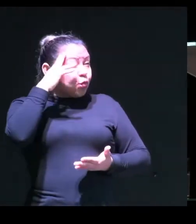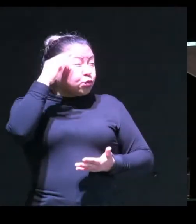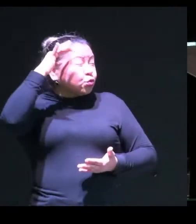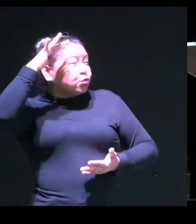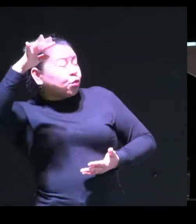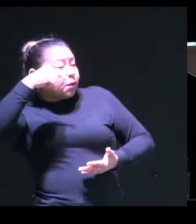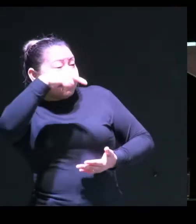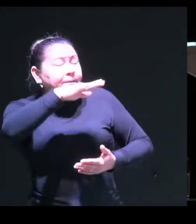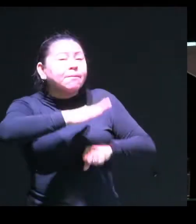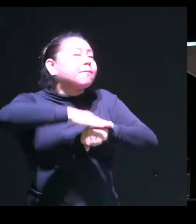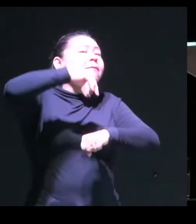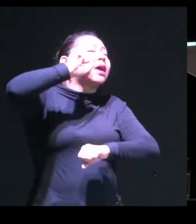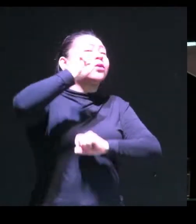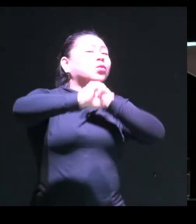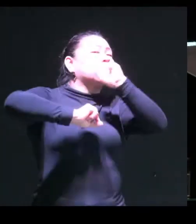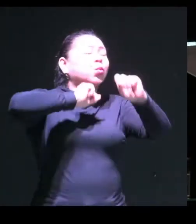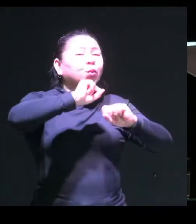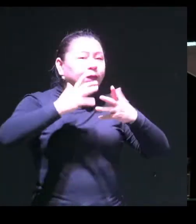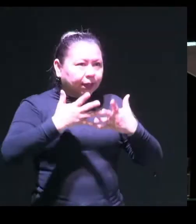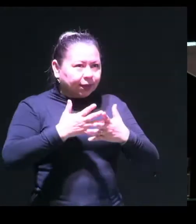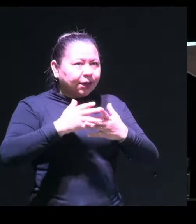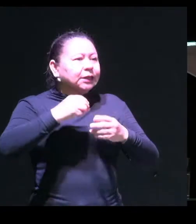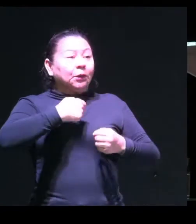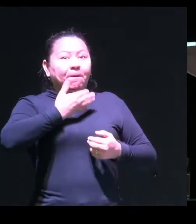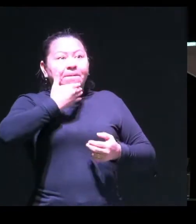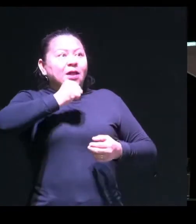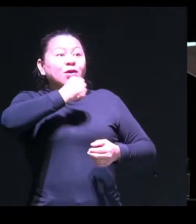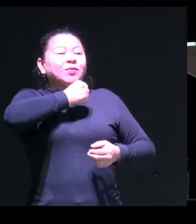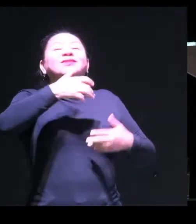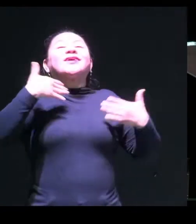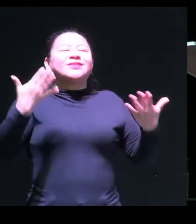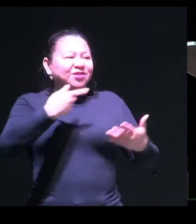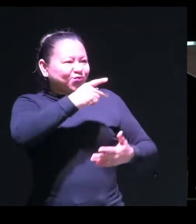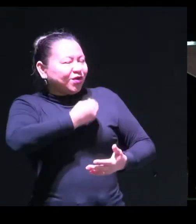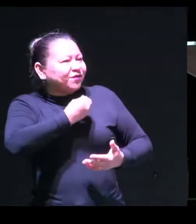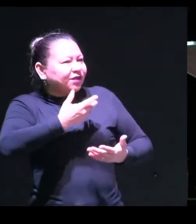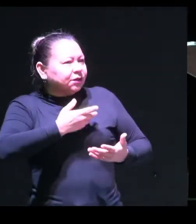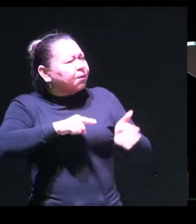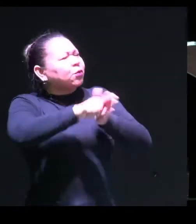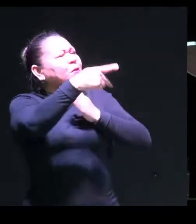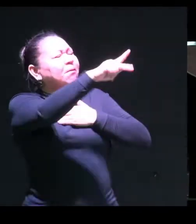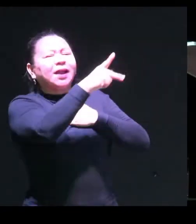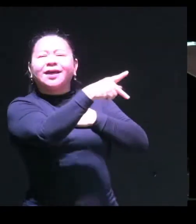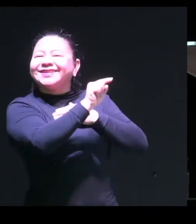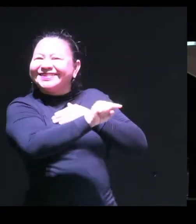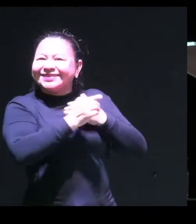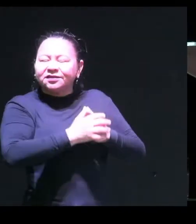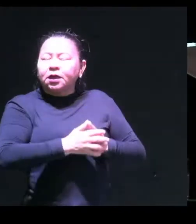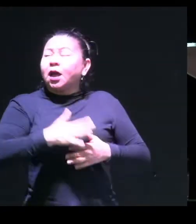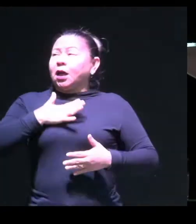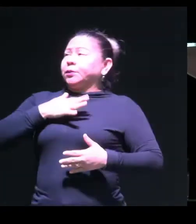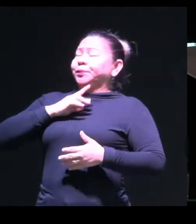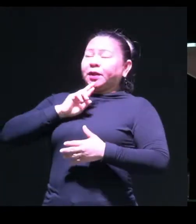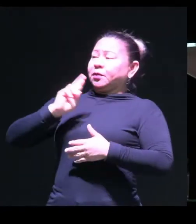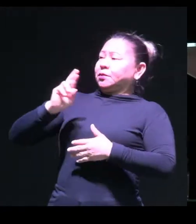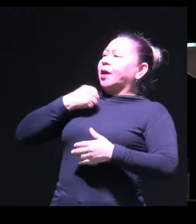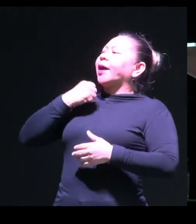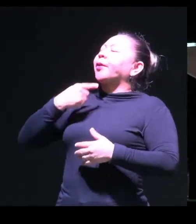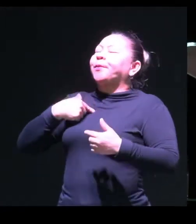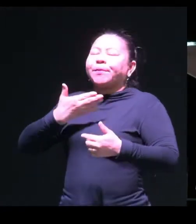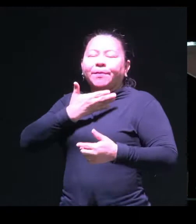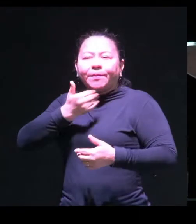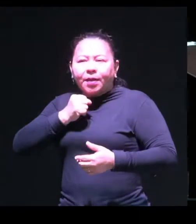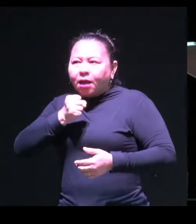Para você seria a cobertura da sua vida como jornalista. Ele disse: meu maior sonho era poder